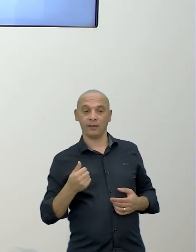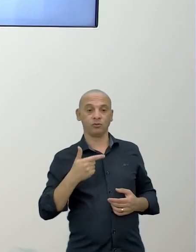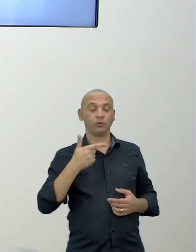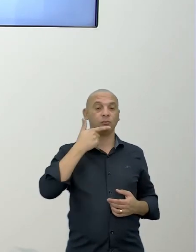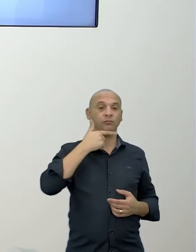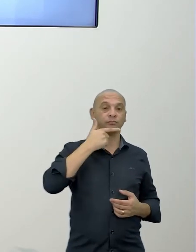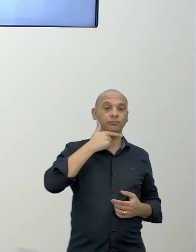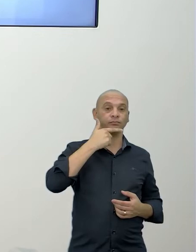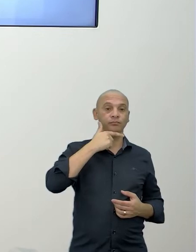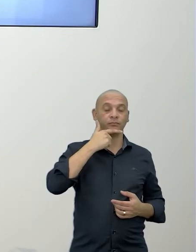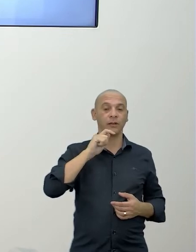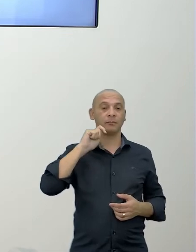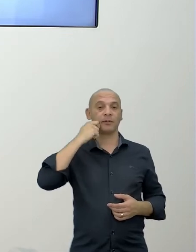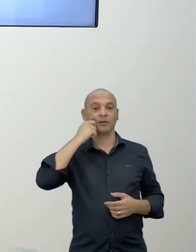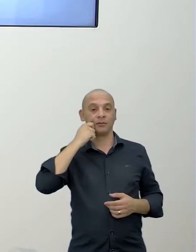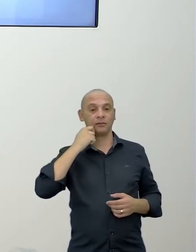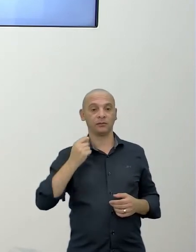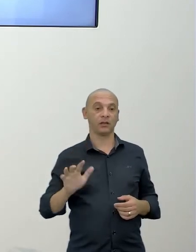para entender